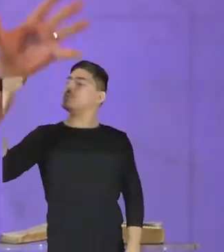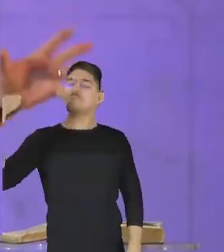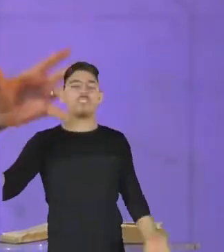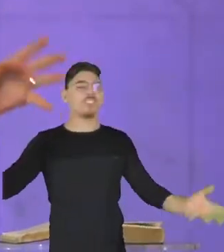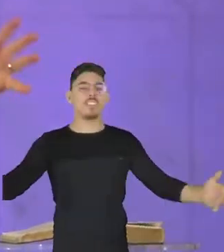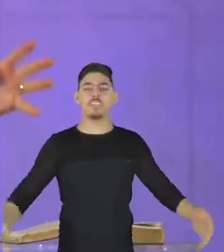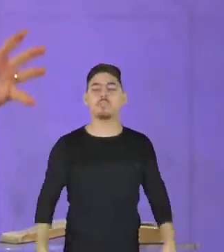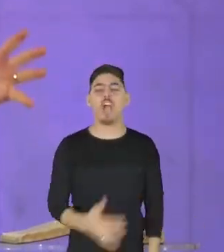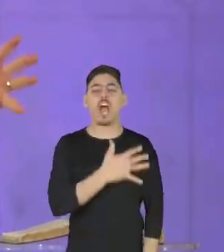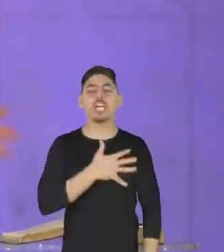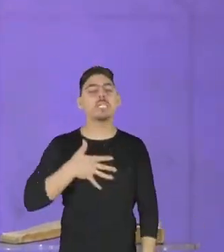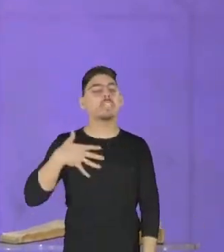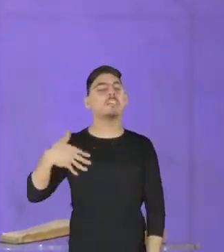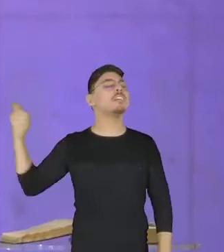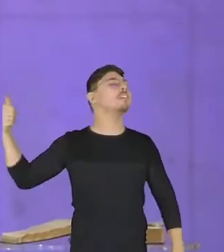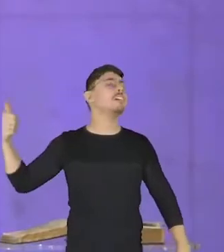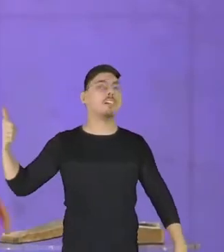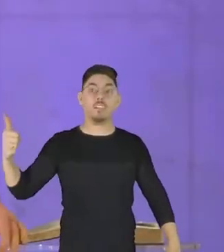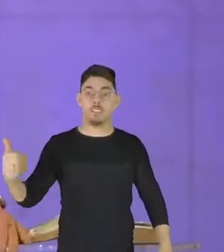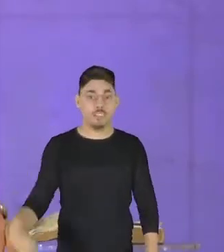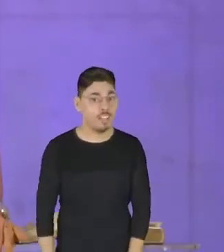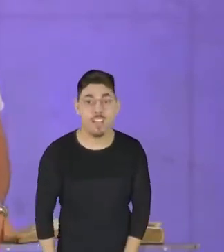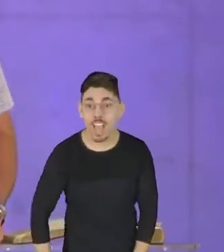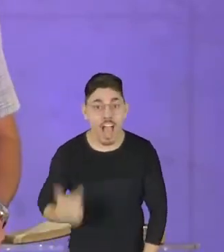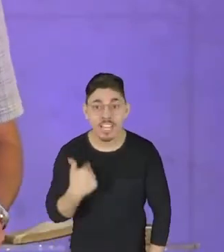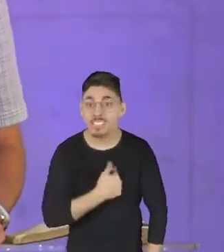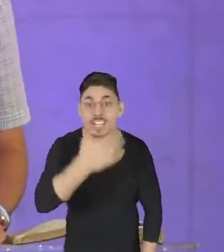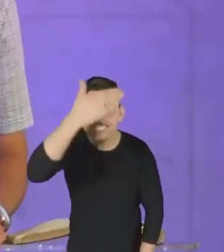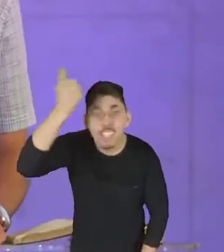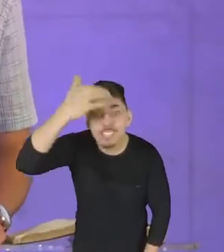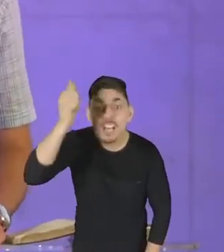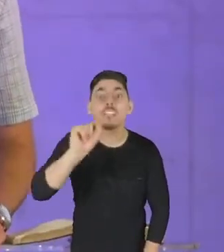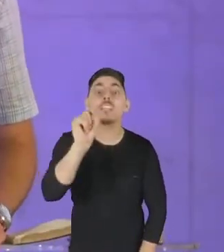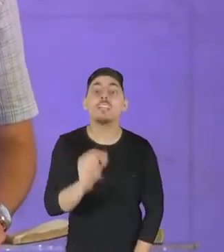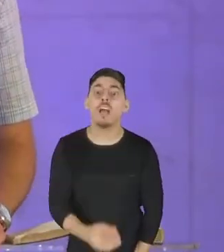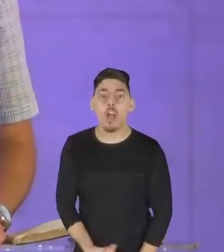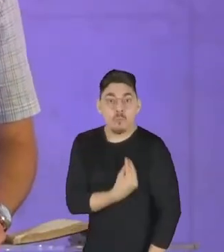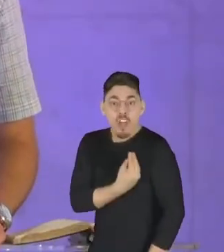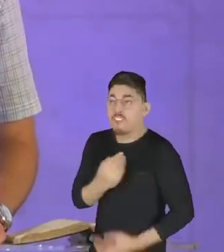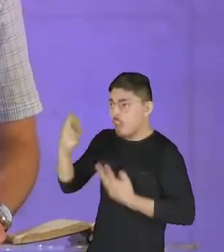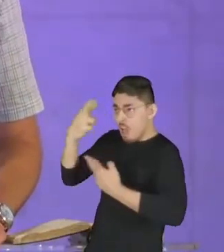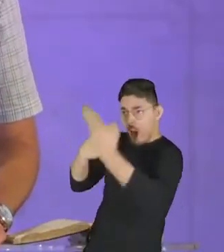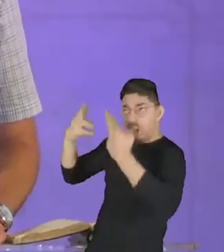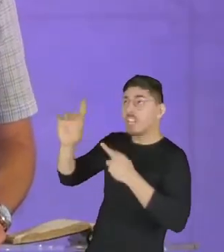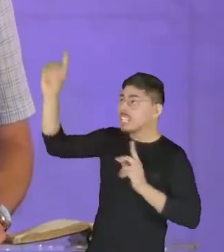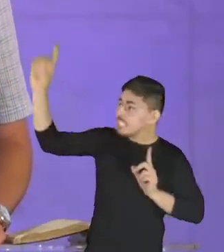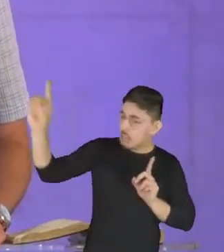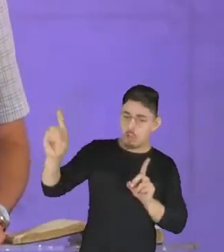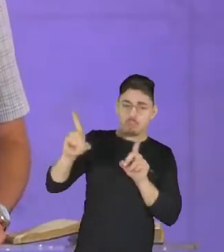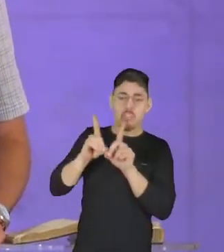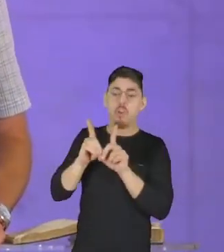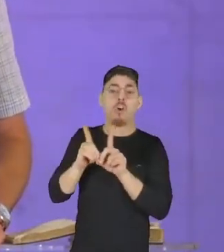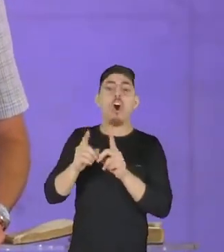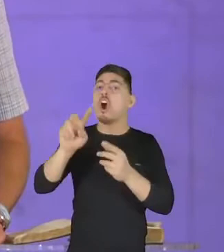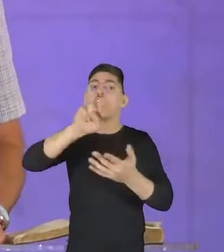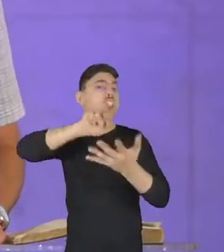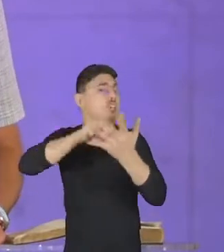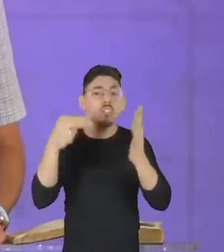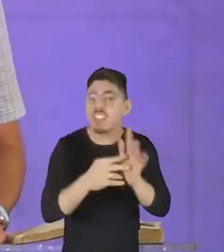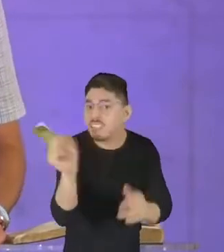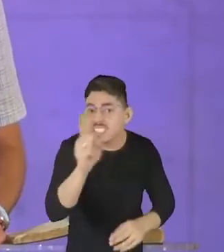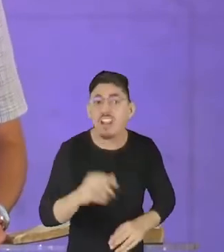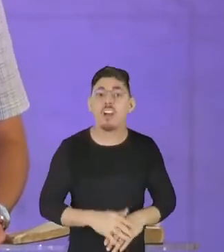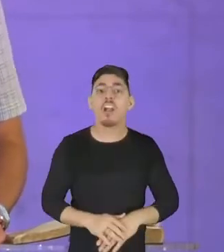nessa terra que mana leite e mel. E nós nos esquecemos que a vida com Deus, ela não é uma vida imune